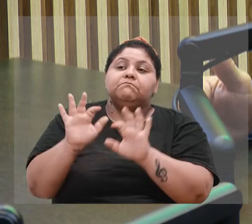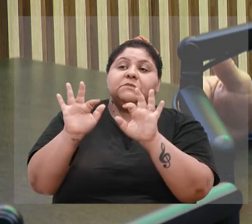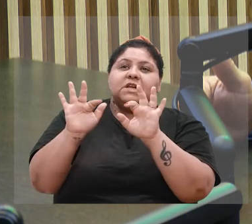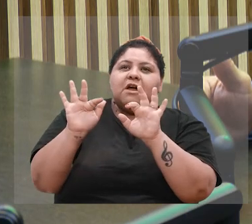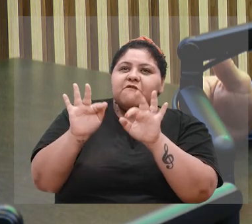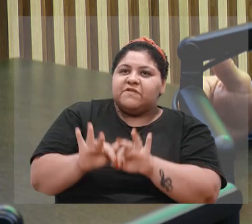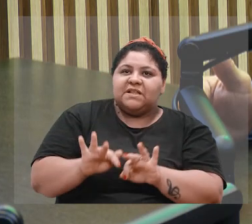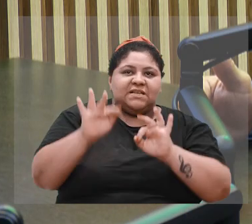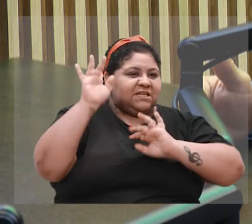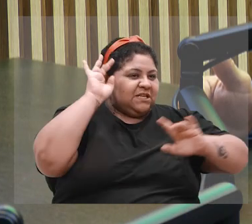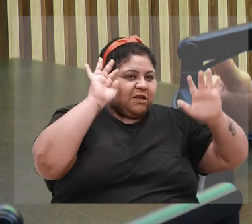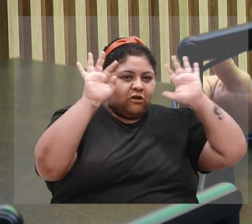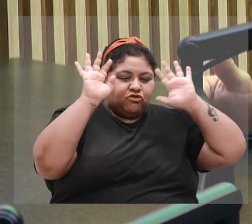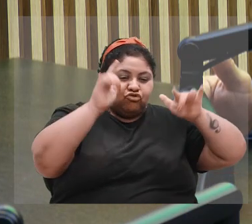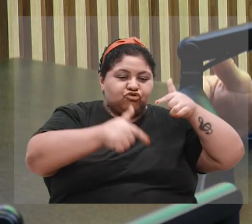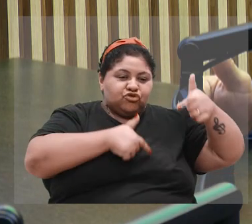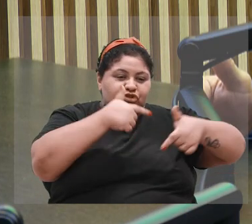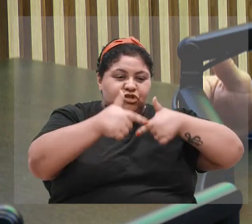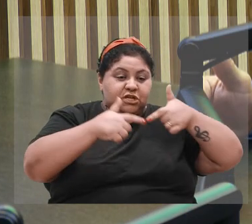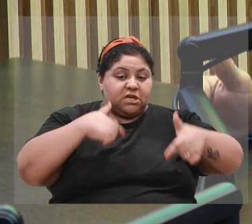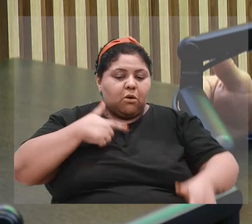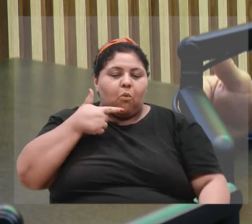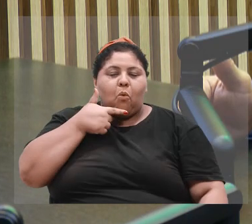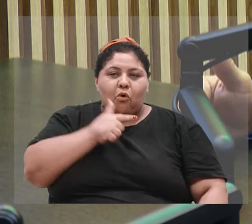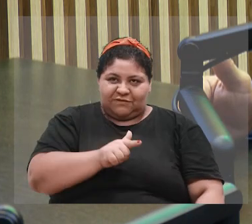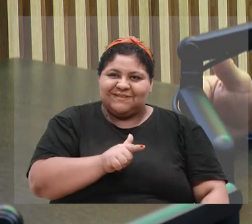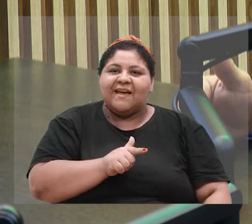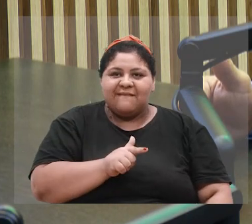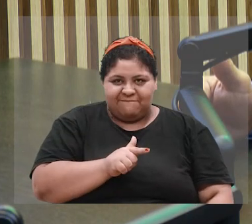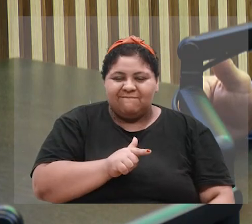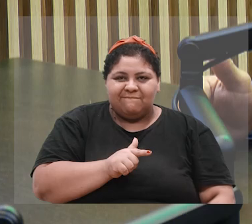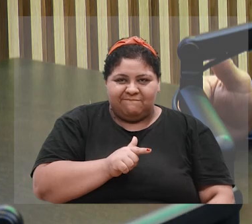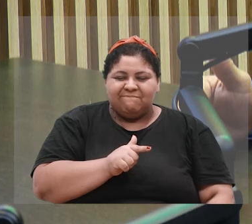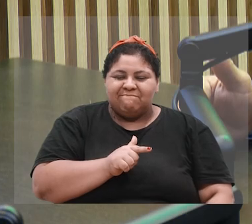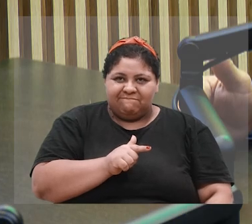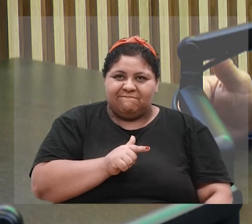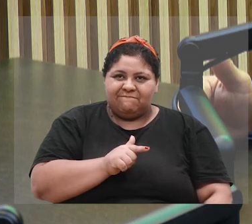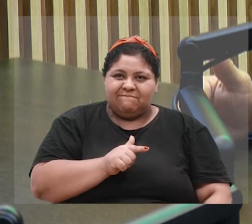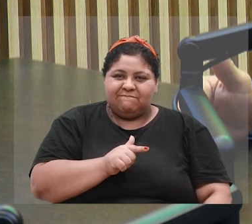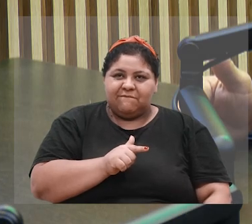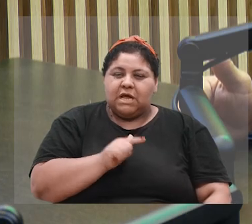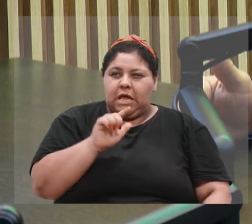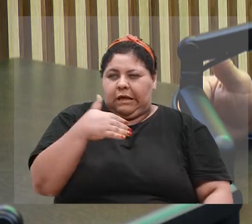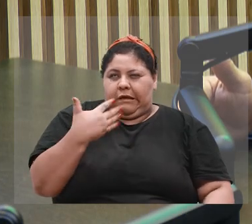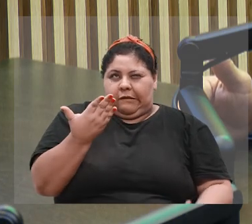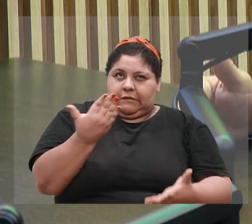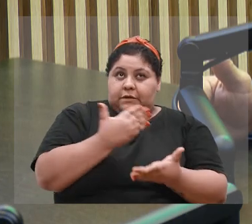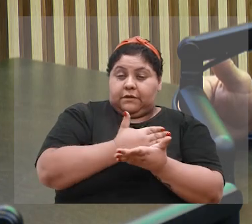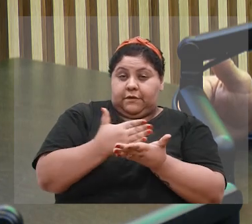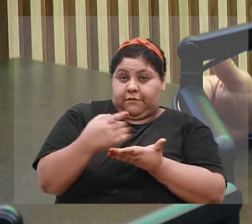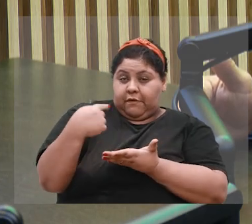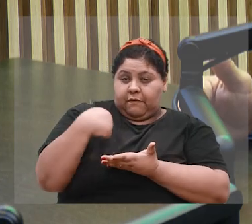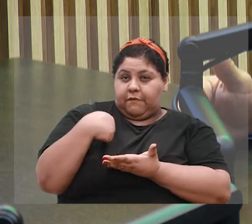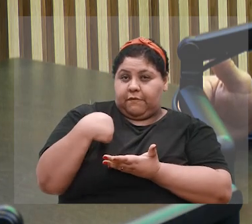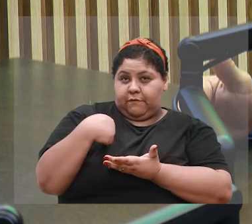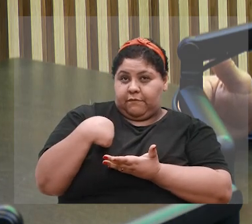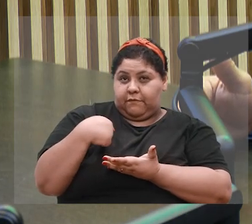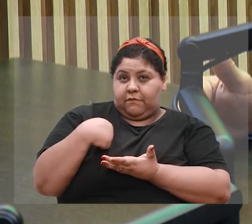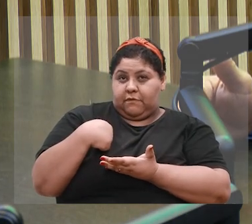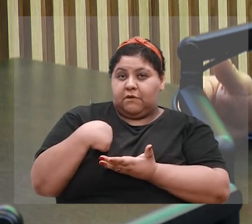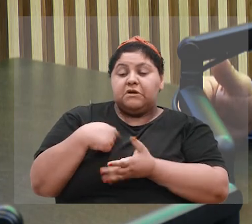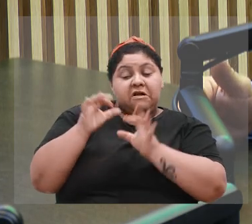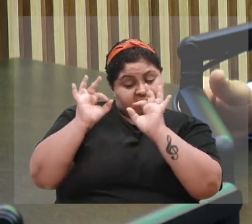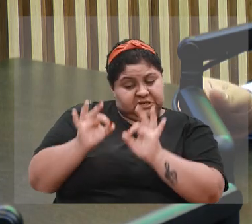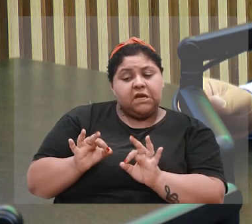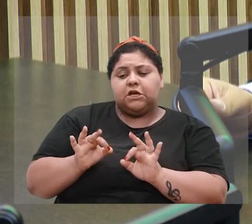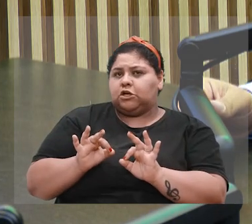conquistei. E isso, no início, eu estava muito correto disso, todos me chamavam de louco. Por que eu